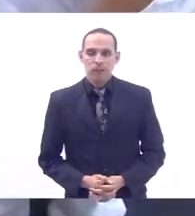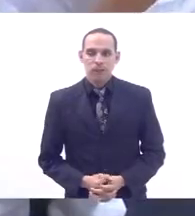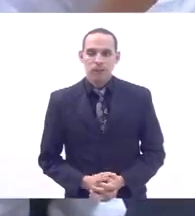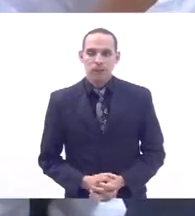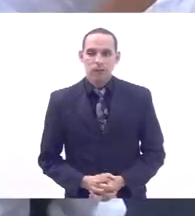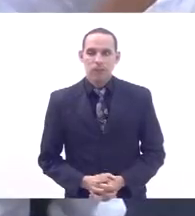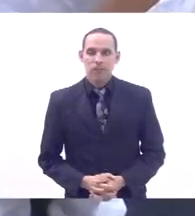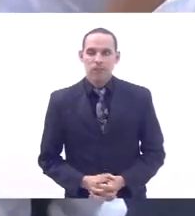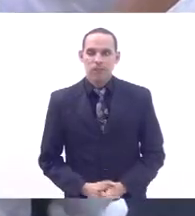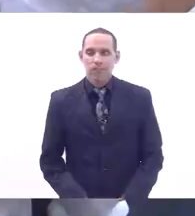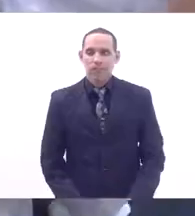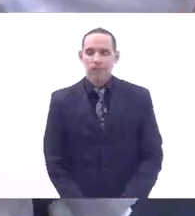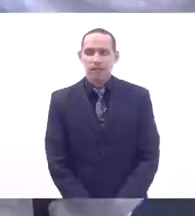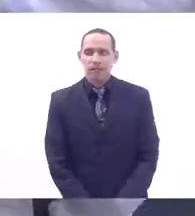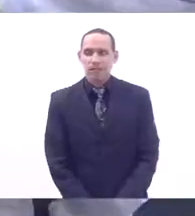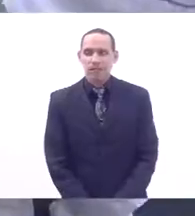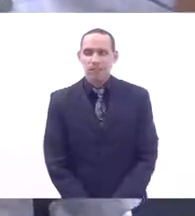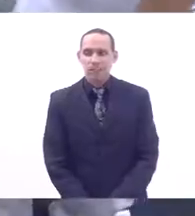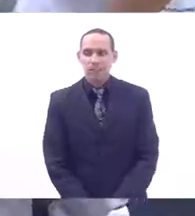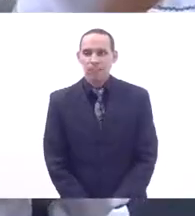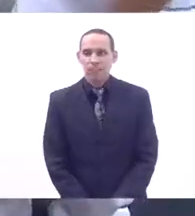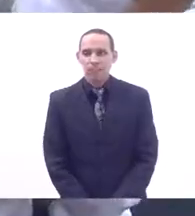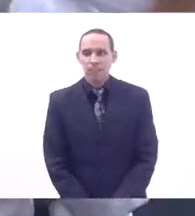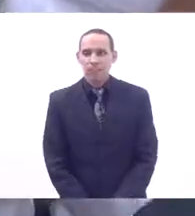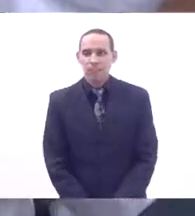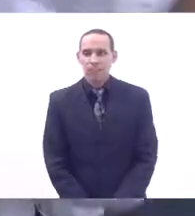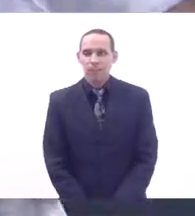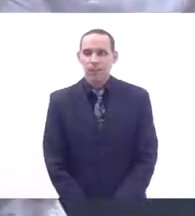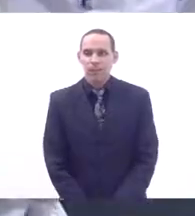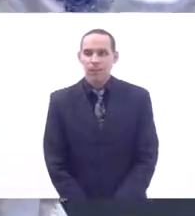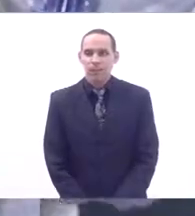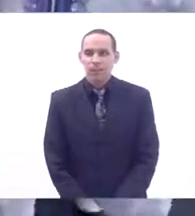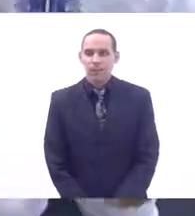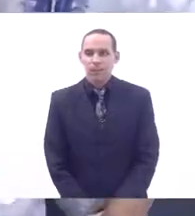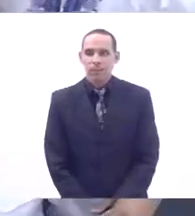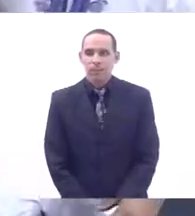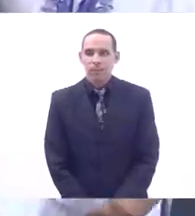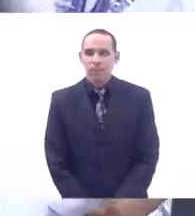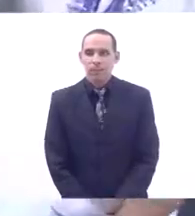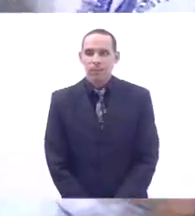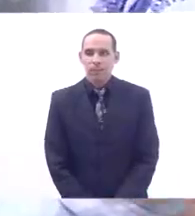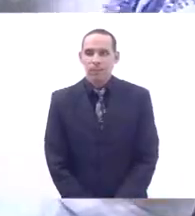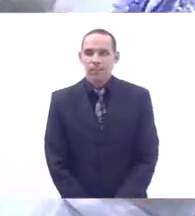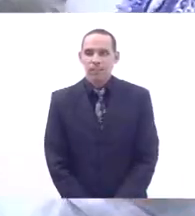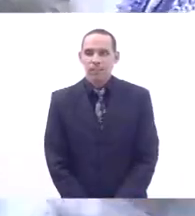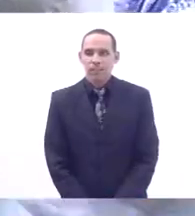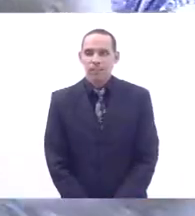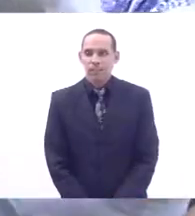Thank you.